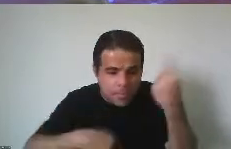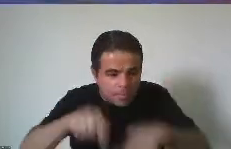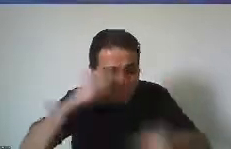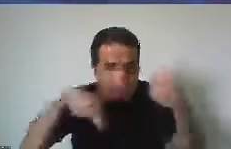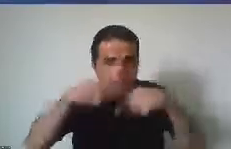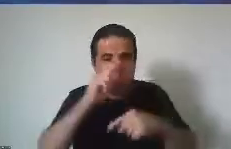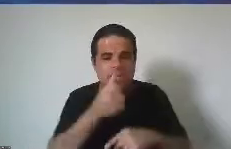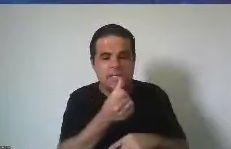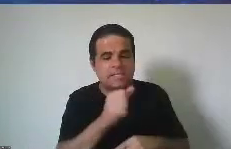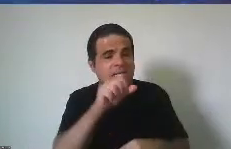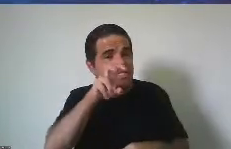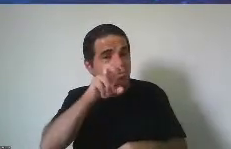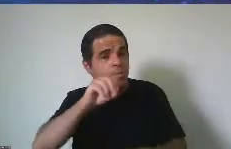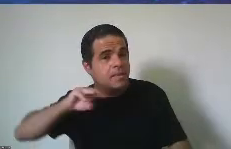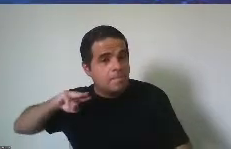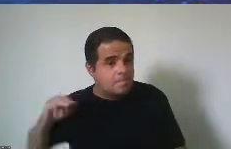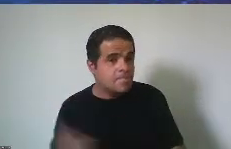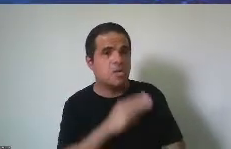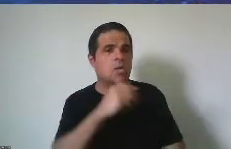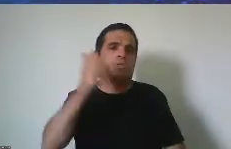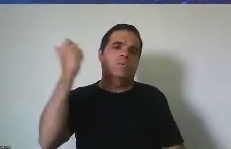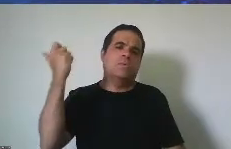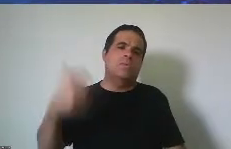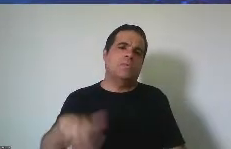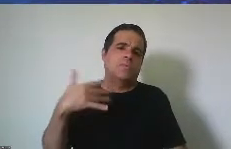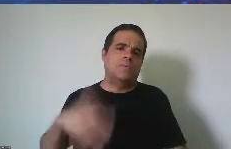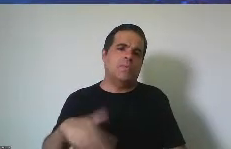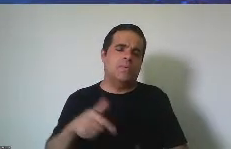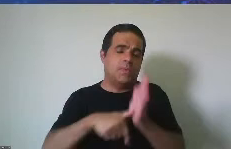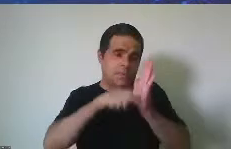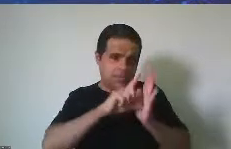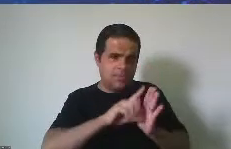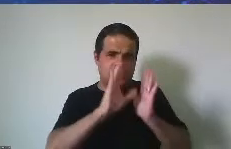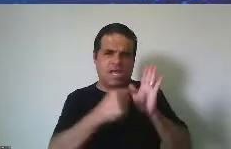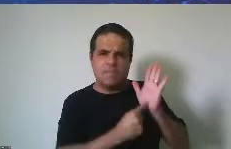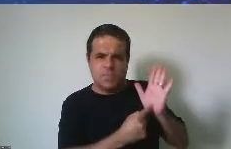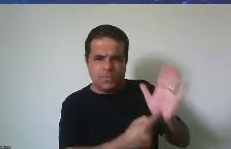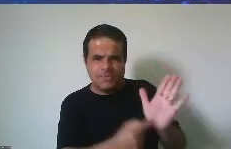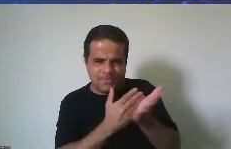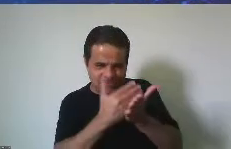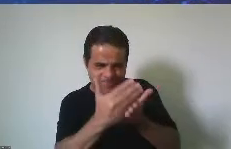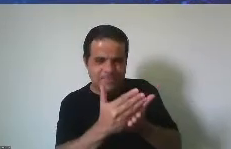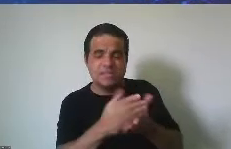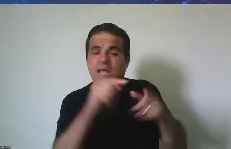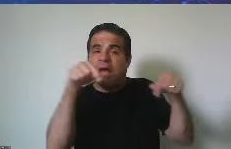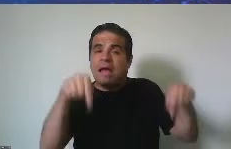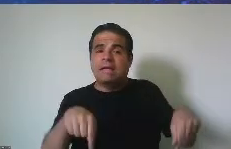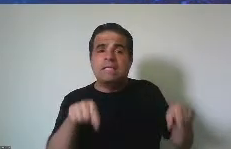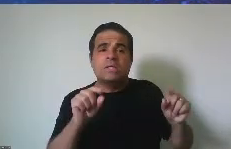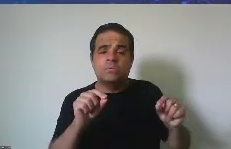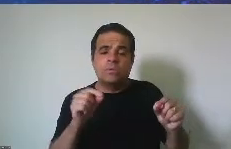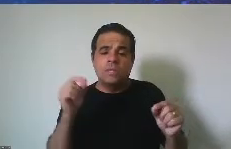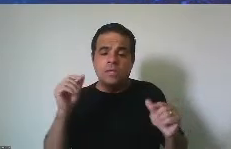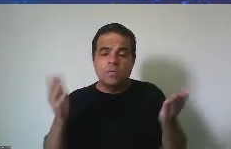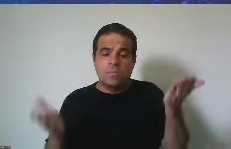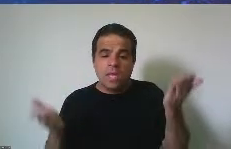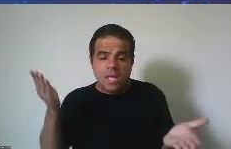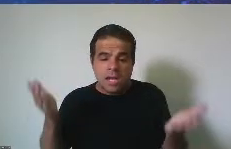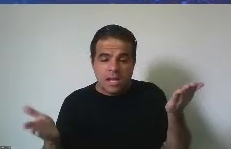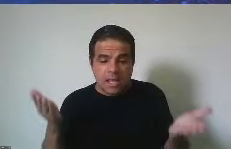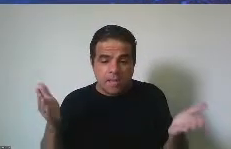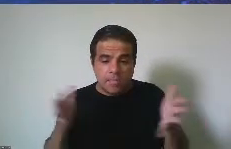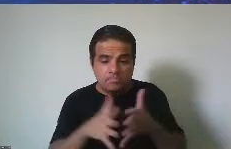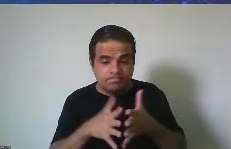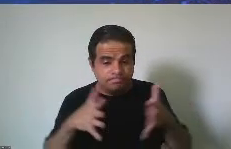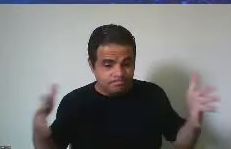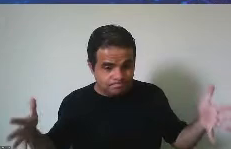850 milhões como o Rui começou logo no comecinho aqui a gente tem o equilíbrio muito grande atualmente a gente tá